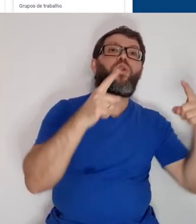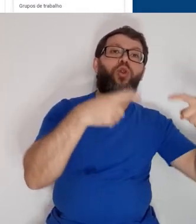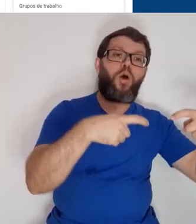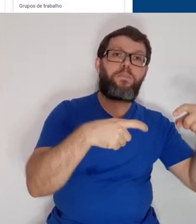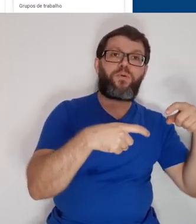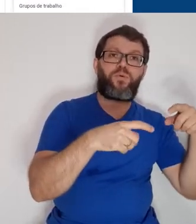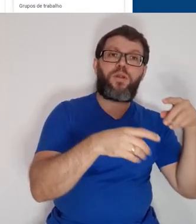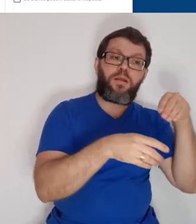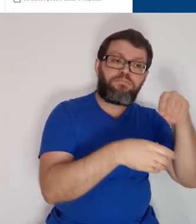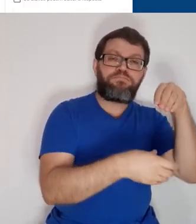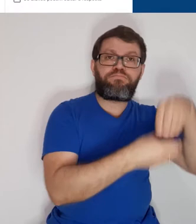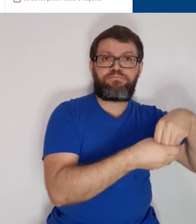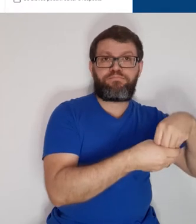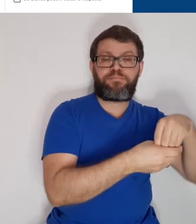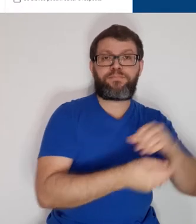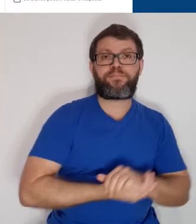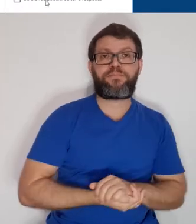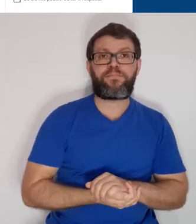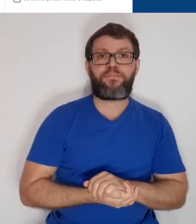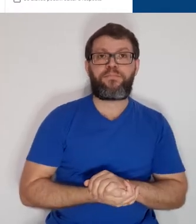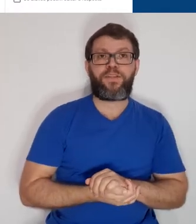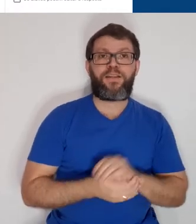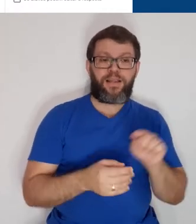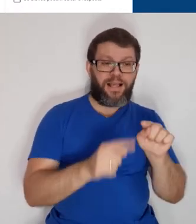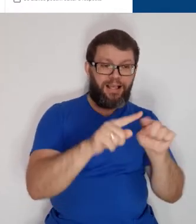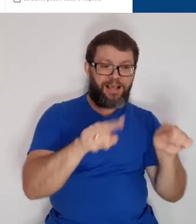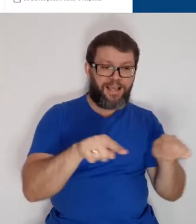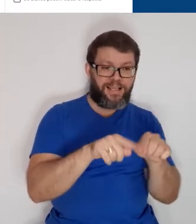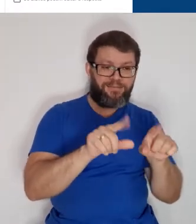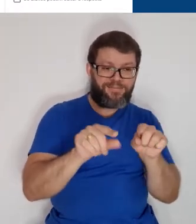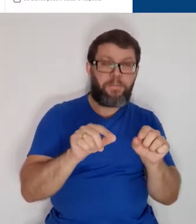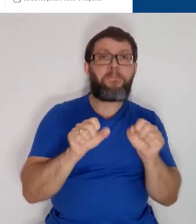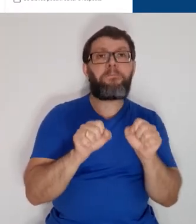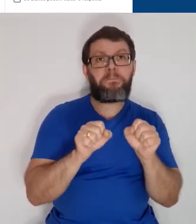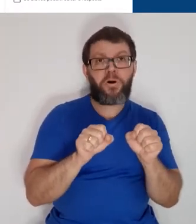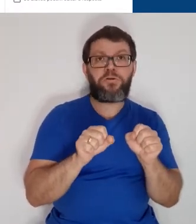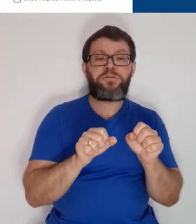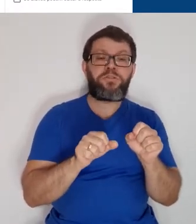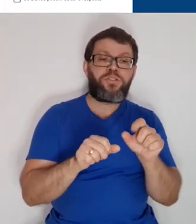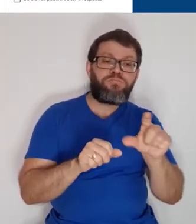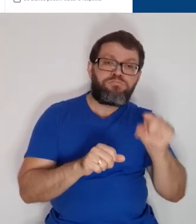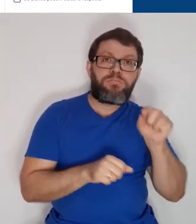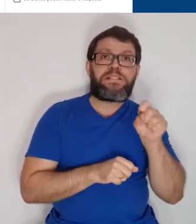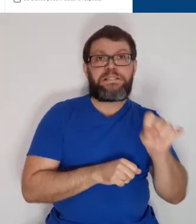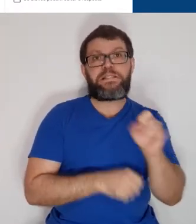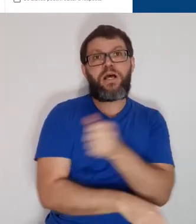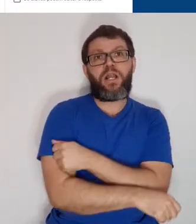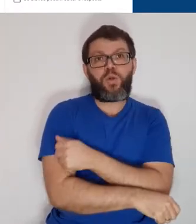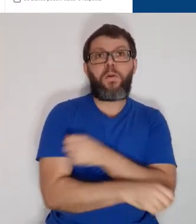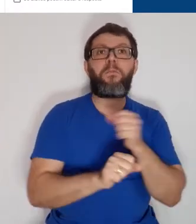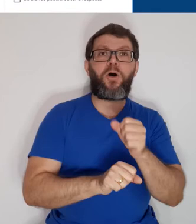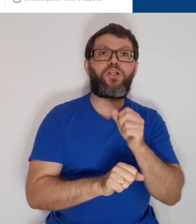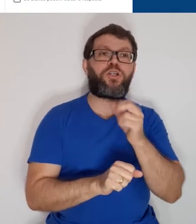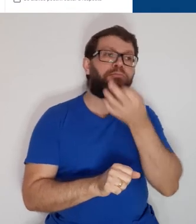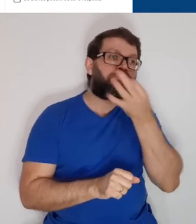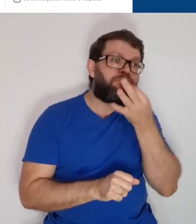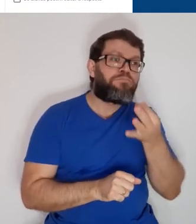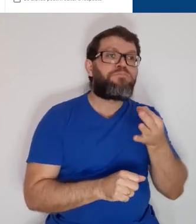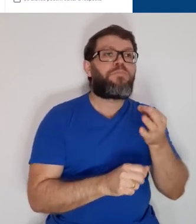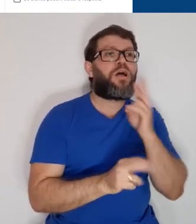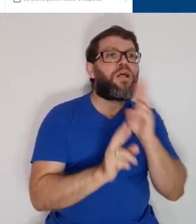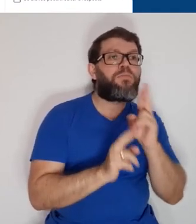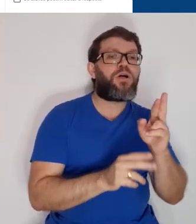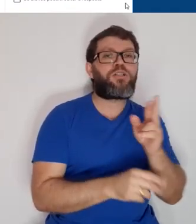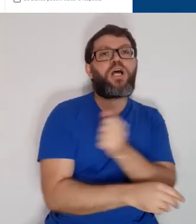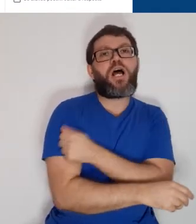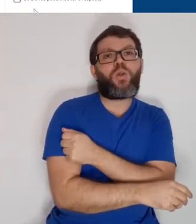tópico essa pergunta se encaixa nas caixas de seleção podemos escolher e pode responder às perguntas uns dos